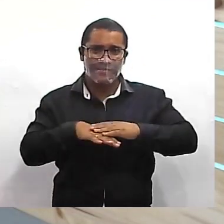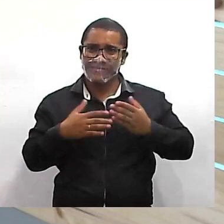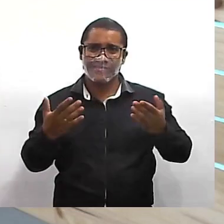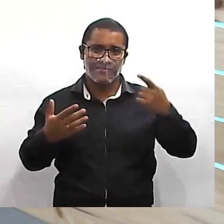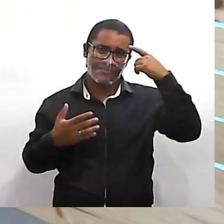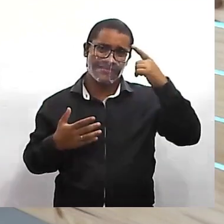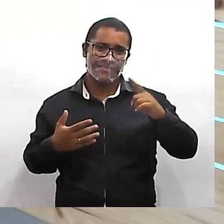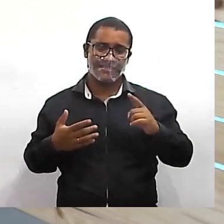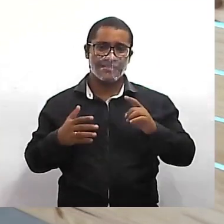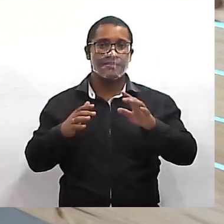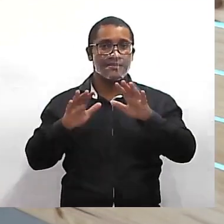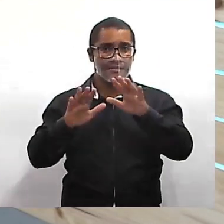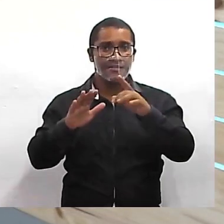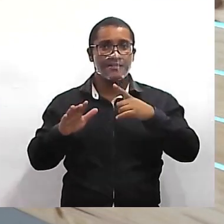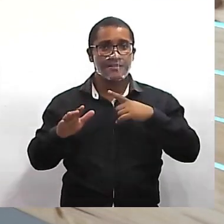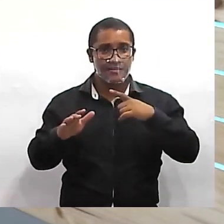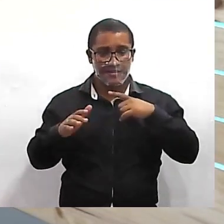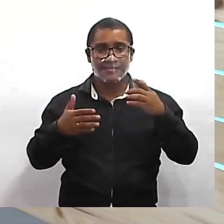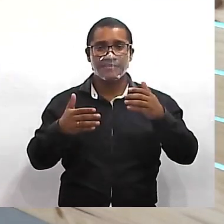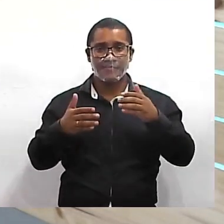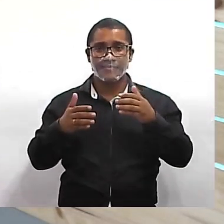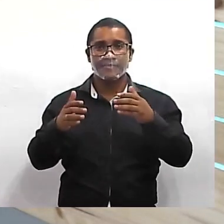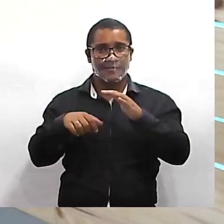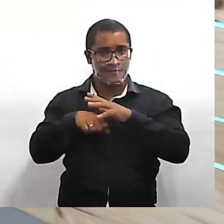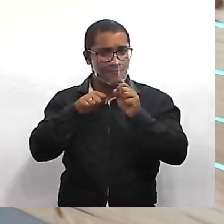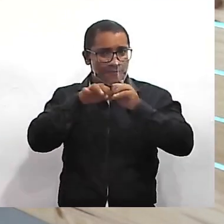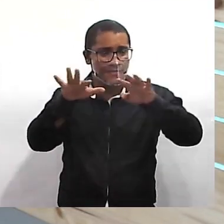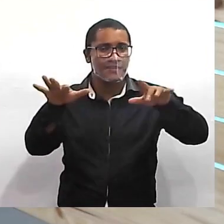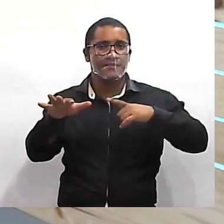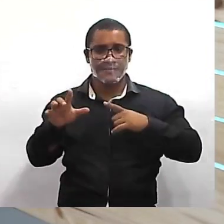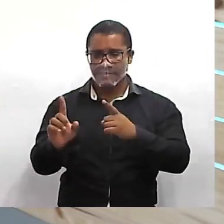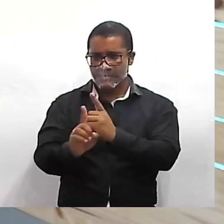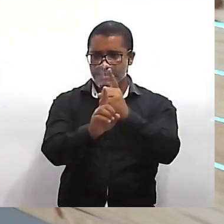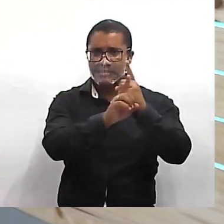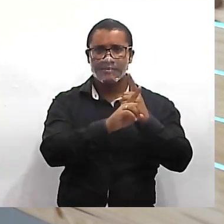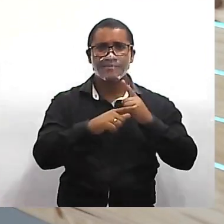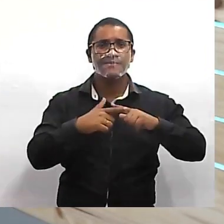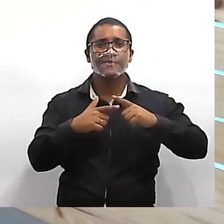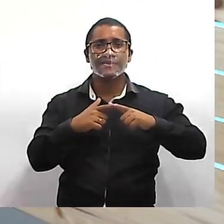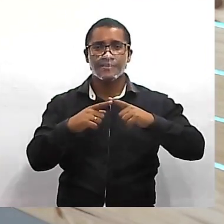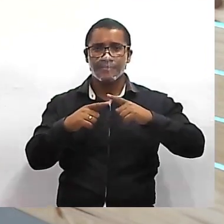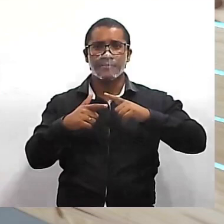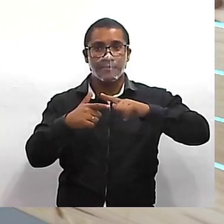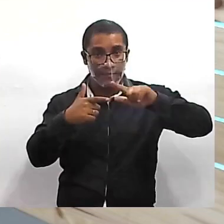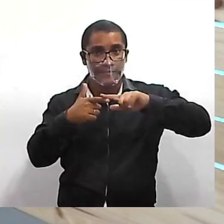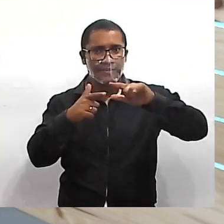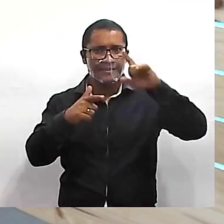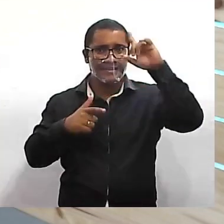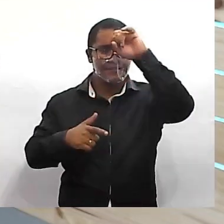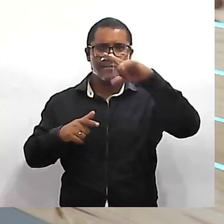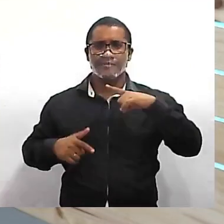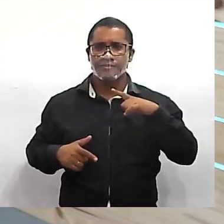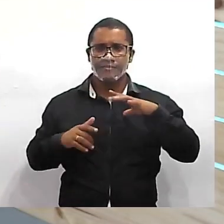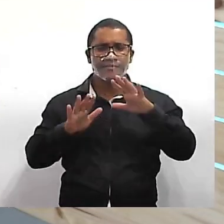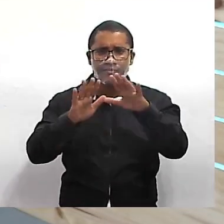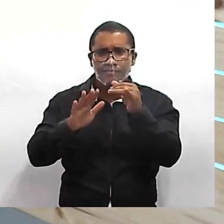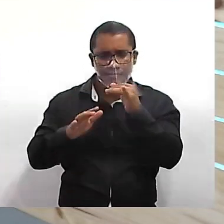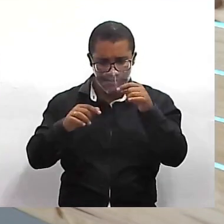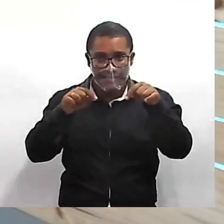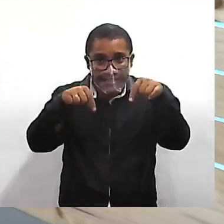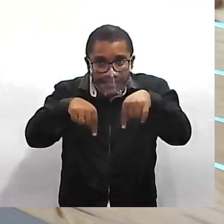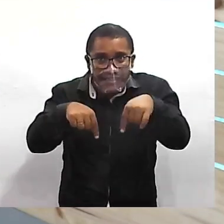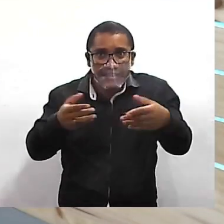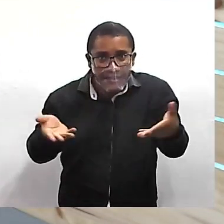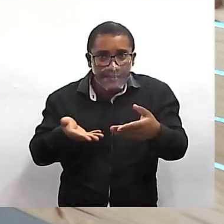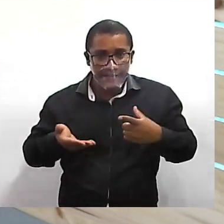pandemia a gente vivenciou muito isso, porque muitos problemas complexos aconteceram. Estar aqui neste momento é